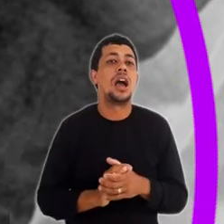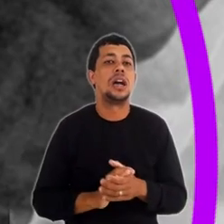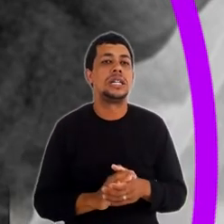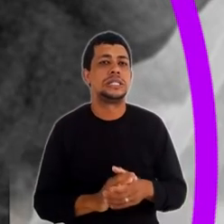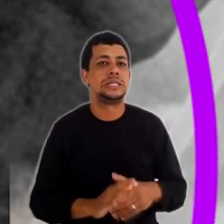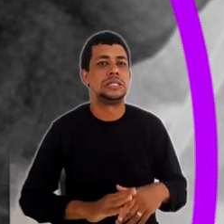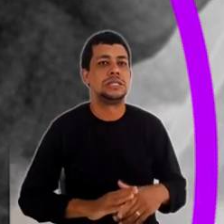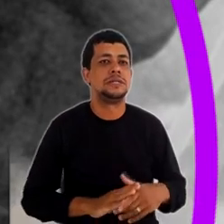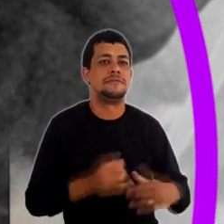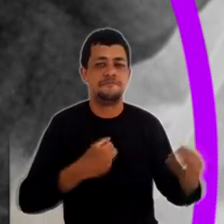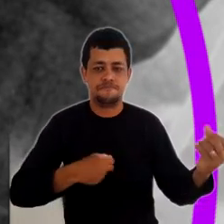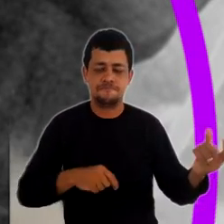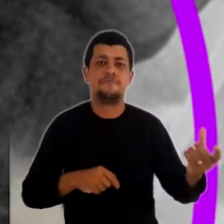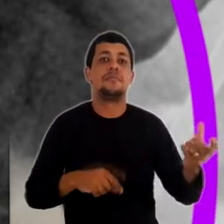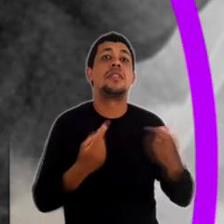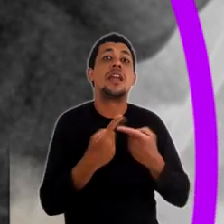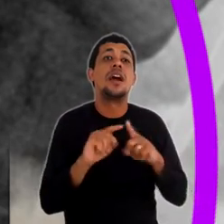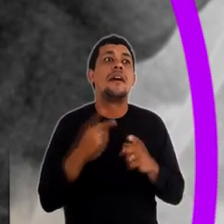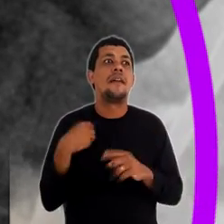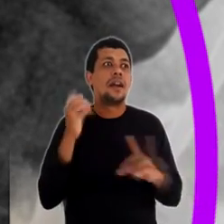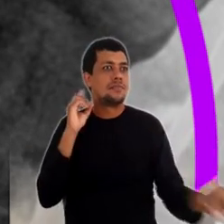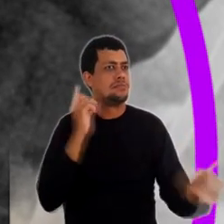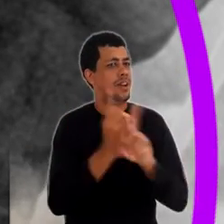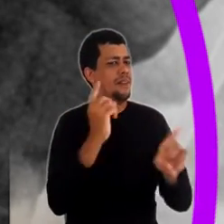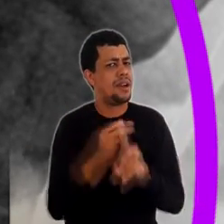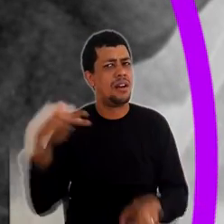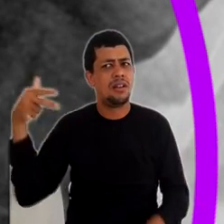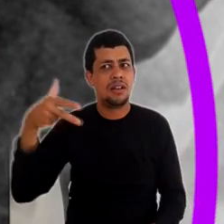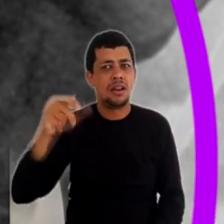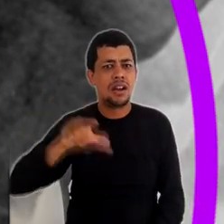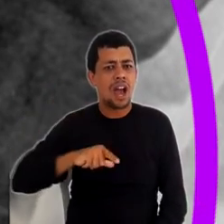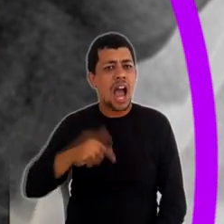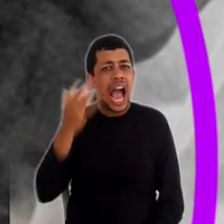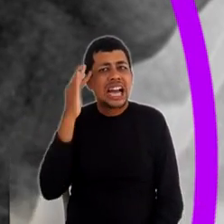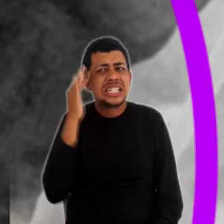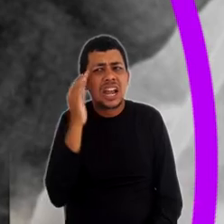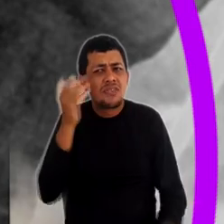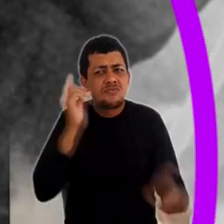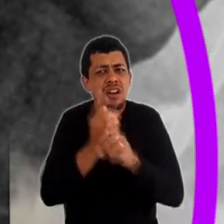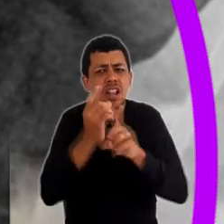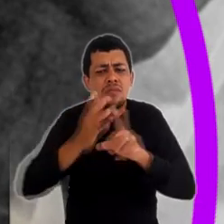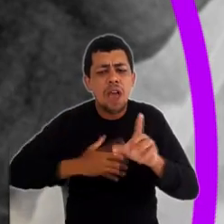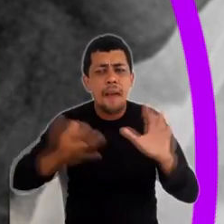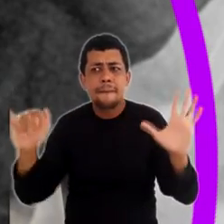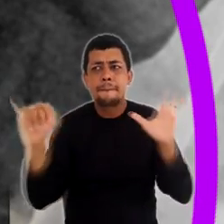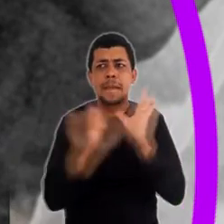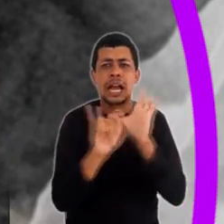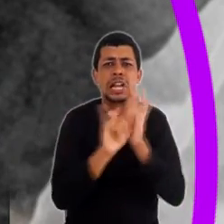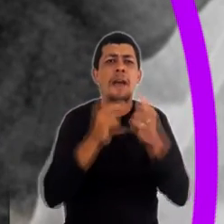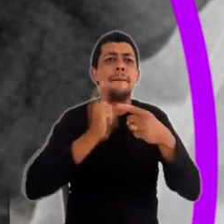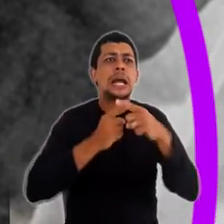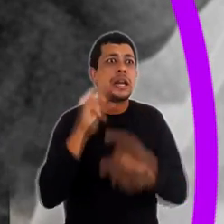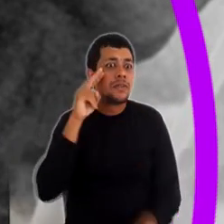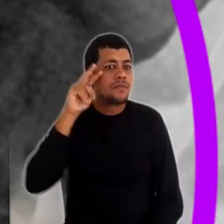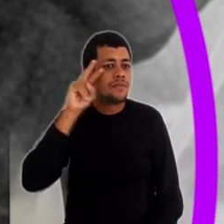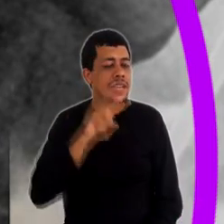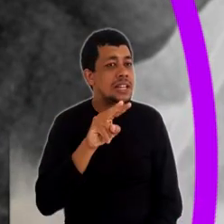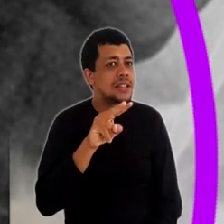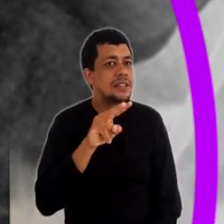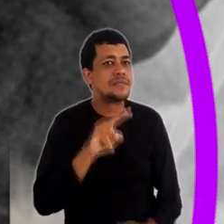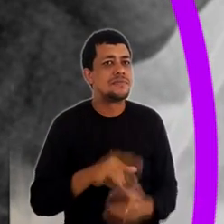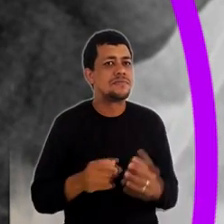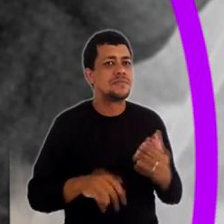E ali foi quando eu realmente me vi, sabe? Eu consegui ter uma questão de identidade mesmo. Porque eu via que as letras falavam